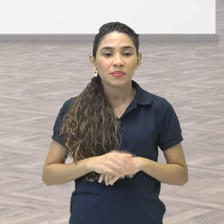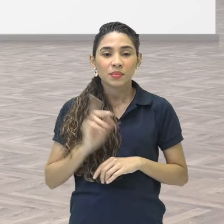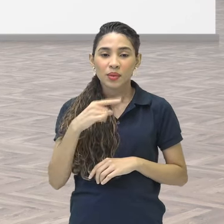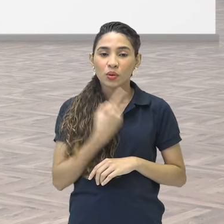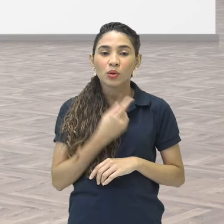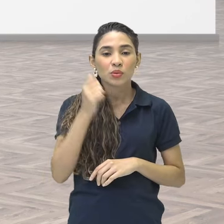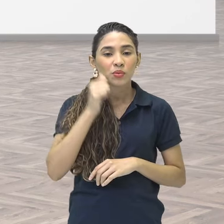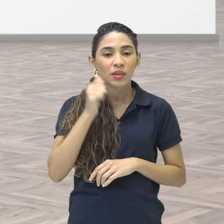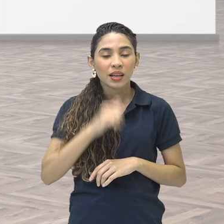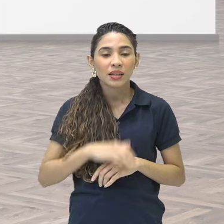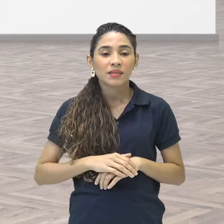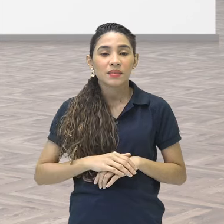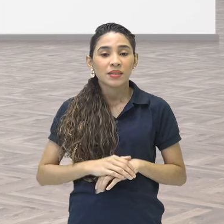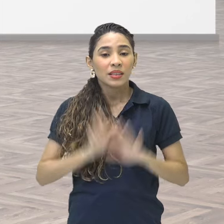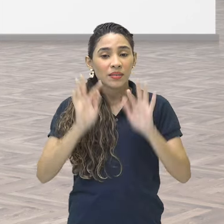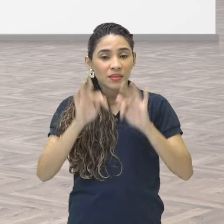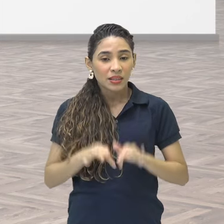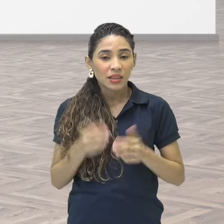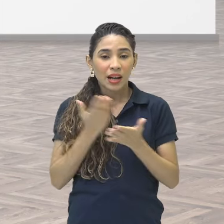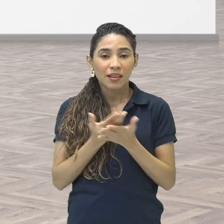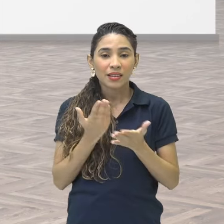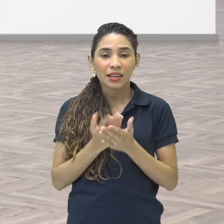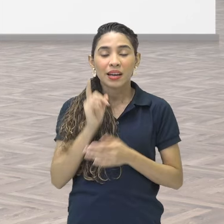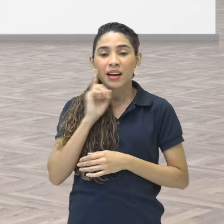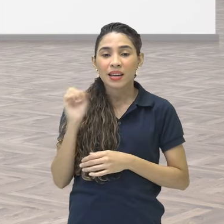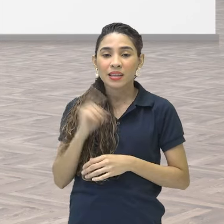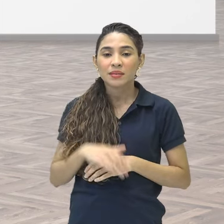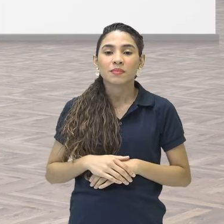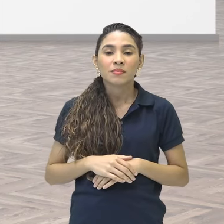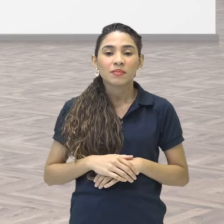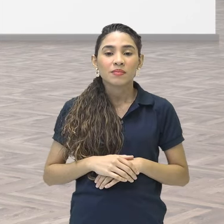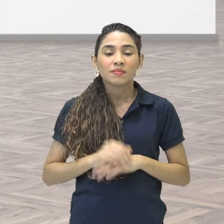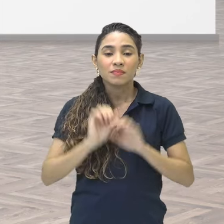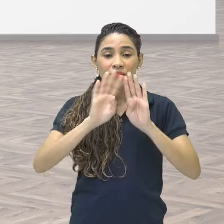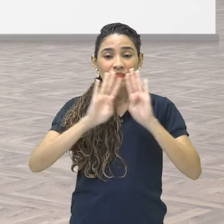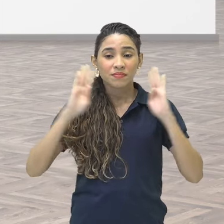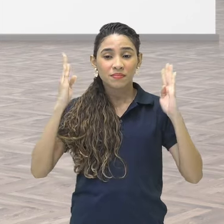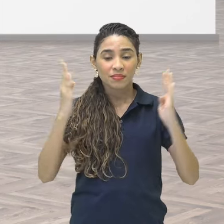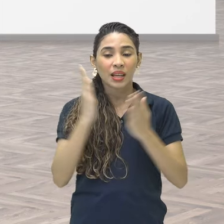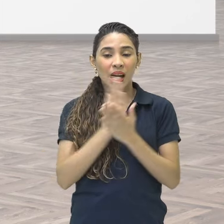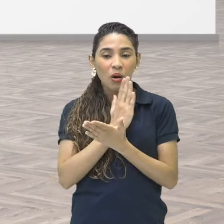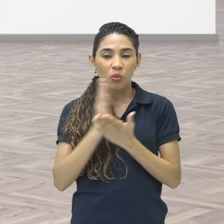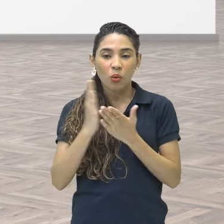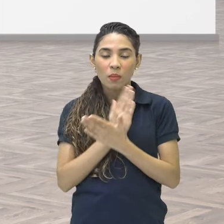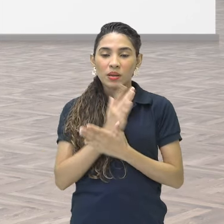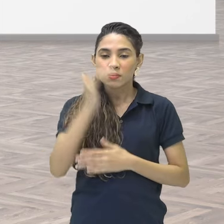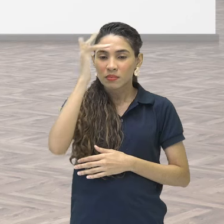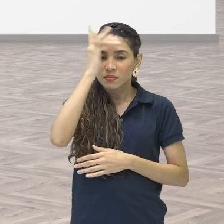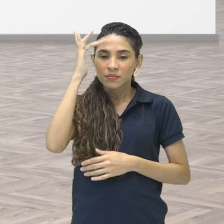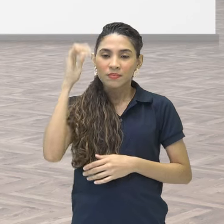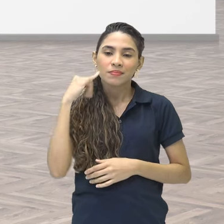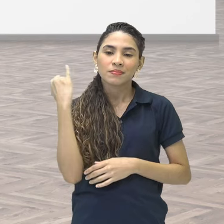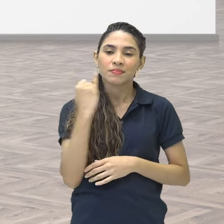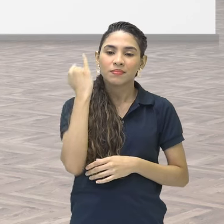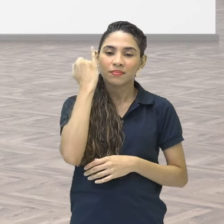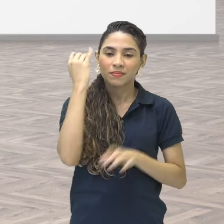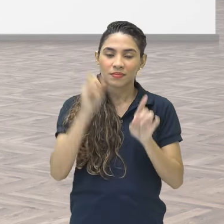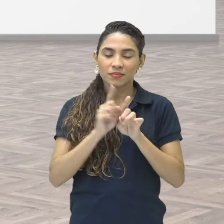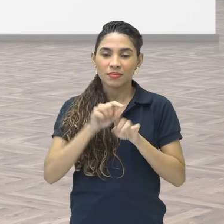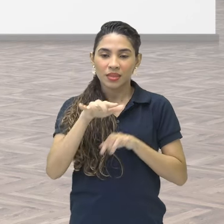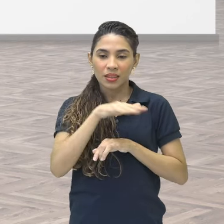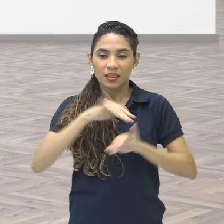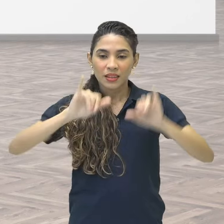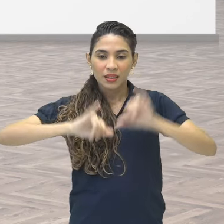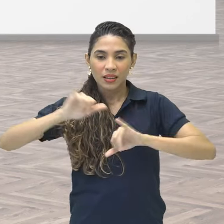nós mulheres, né? E encerro essa nossa aula aqui nesse salão de algumas pessoas muito importantes da